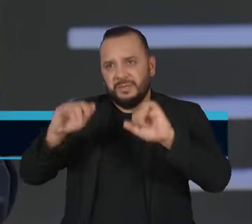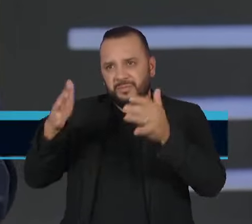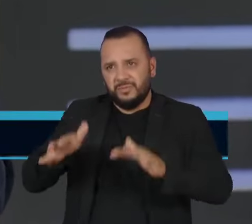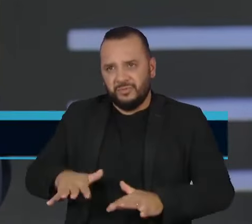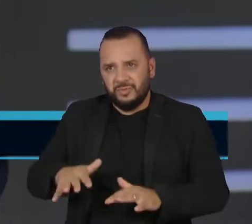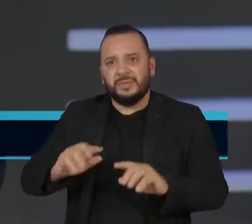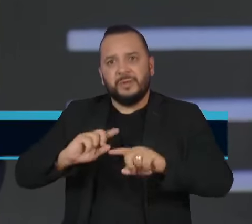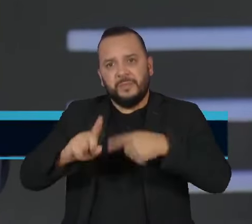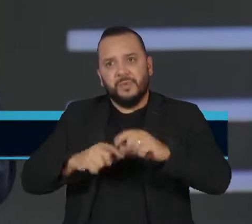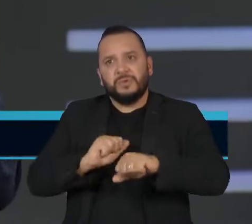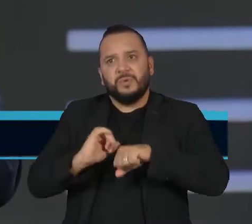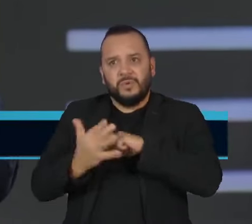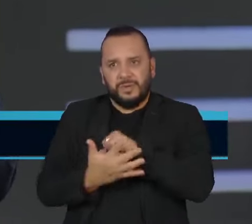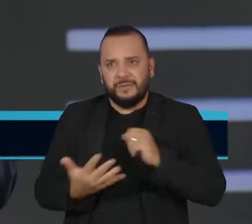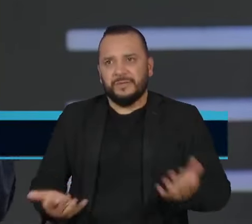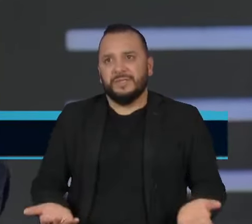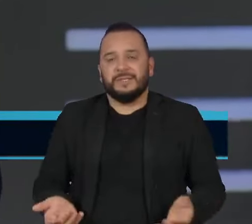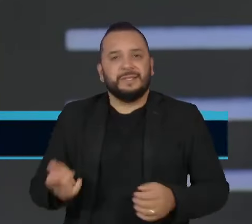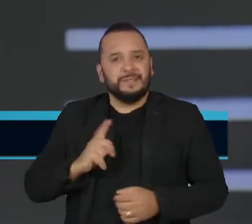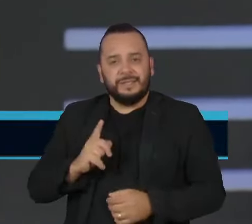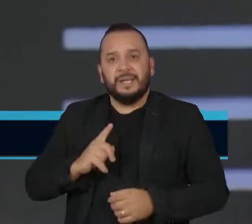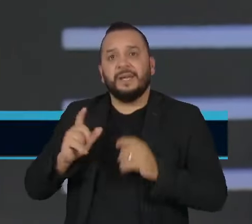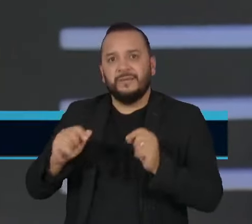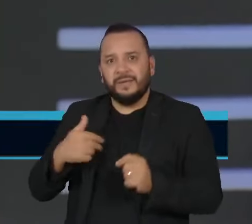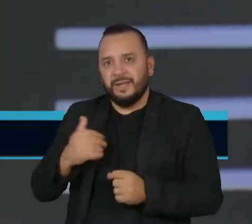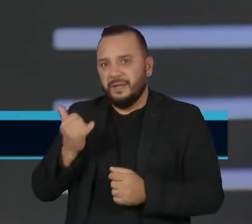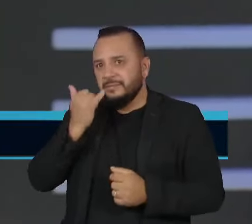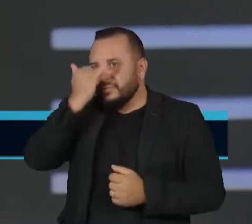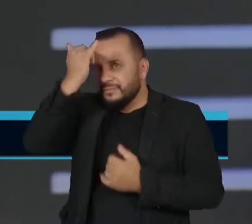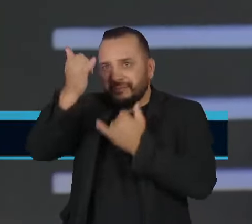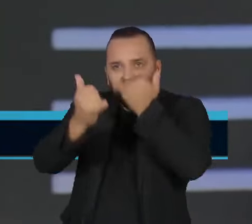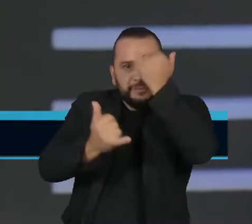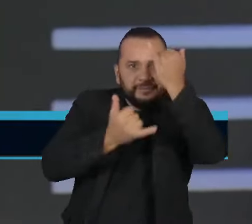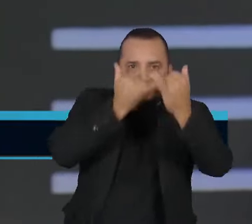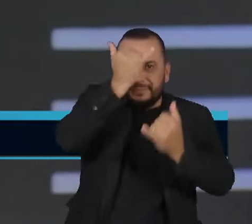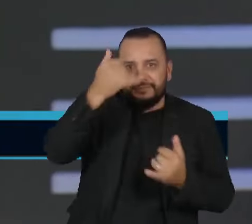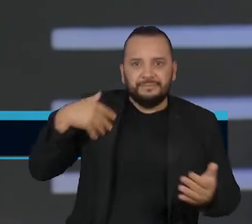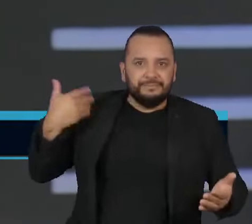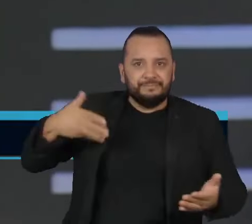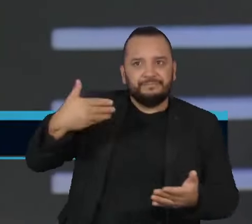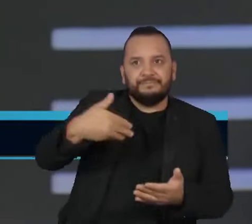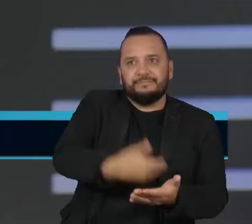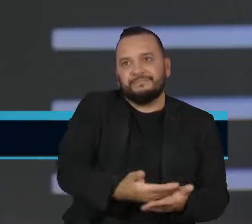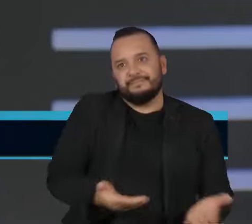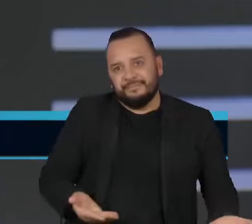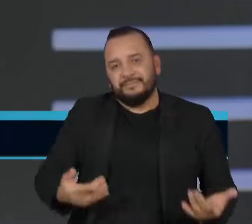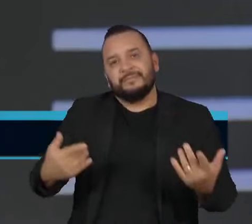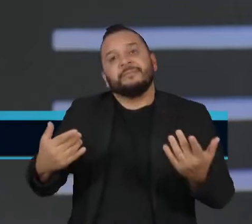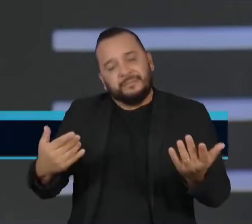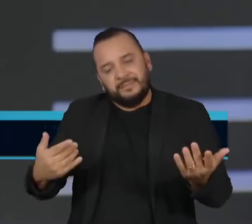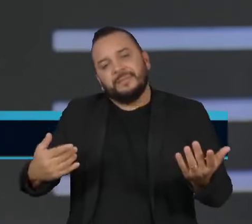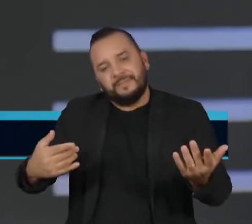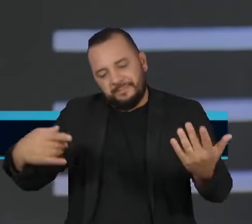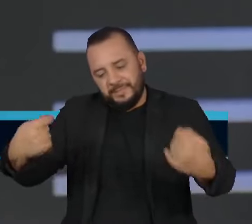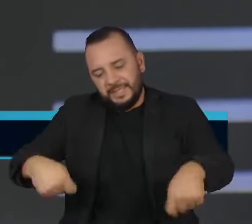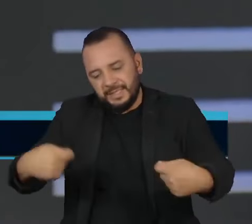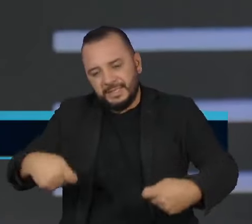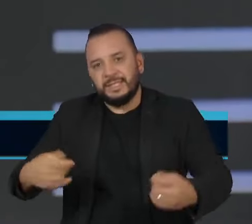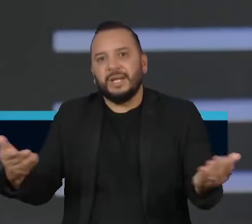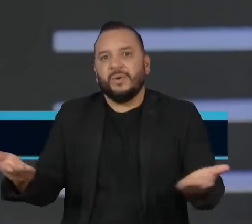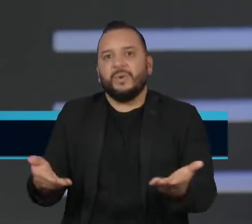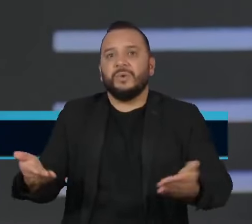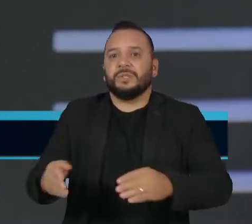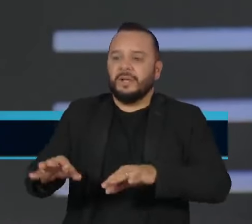covid-19 em suma tivemos uma série de dificuldades daí a necessidade central de planejamento